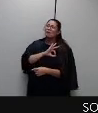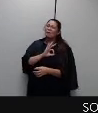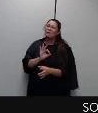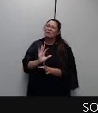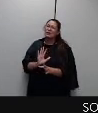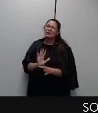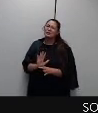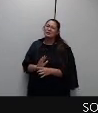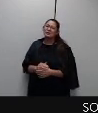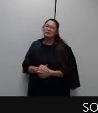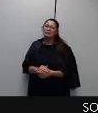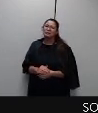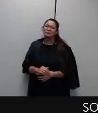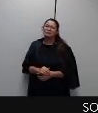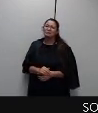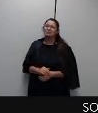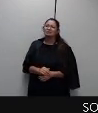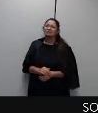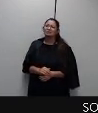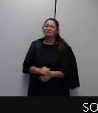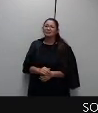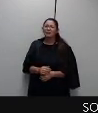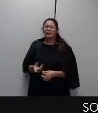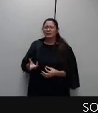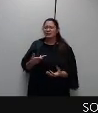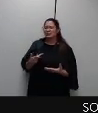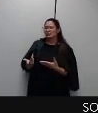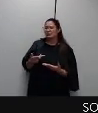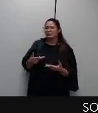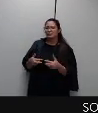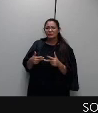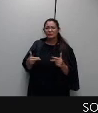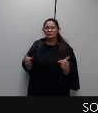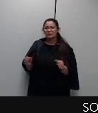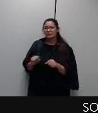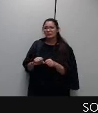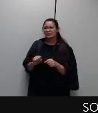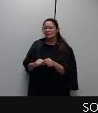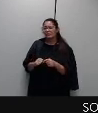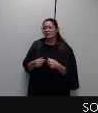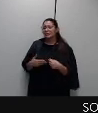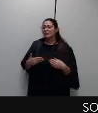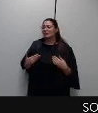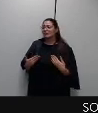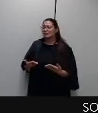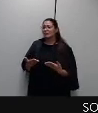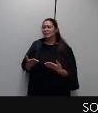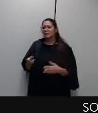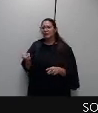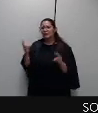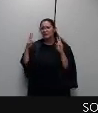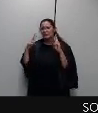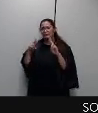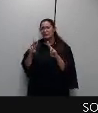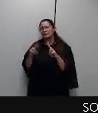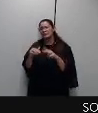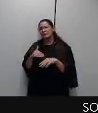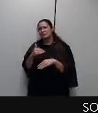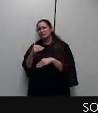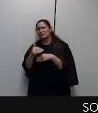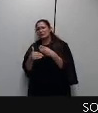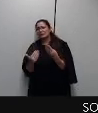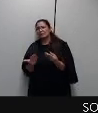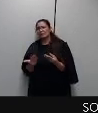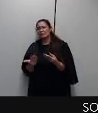para as suas diligências para as suas providências e de repente isso passou a ser visto como um probidade e o